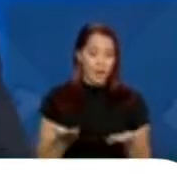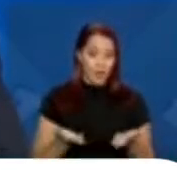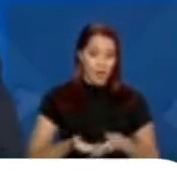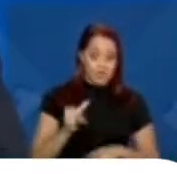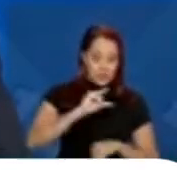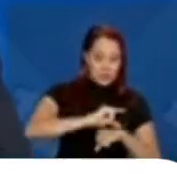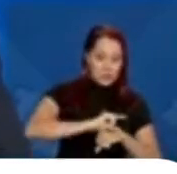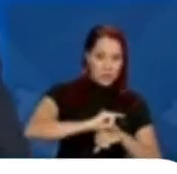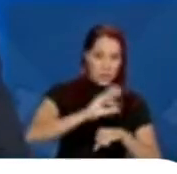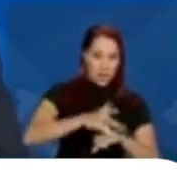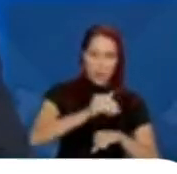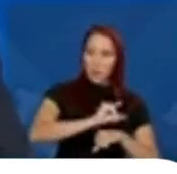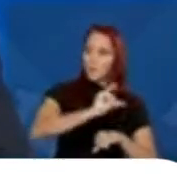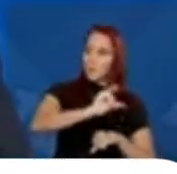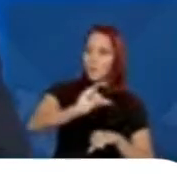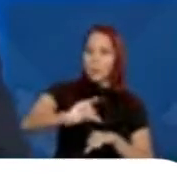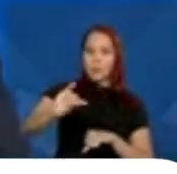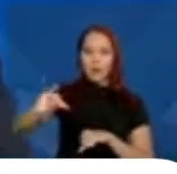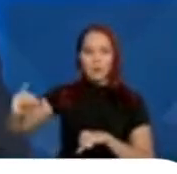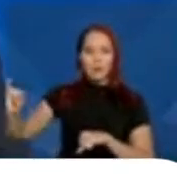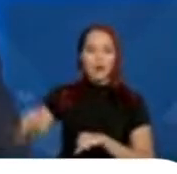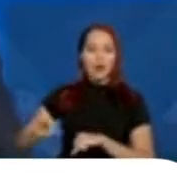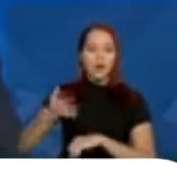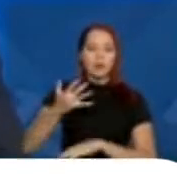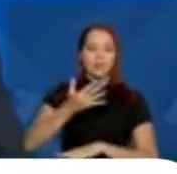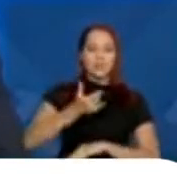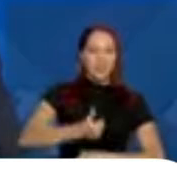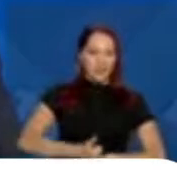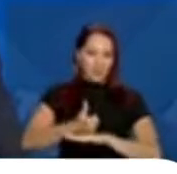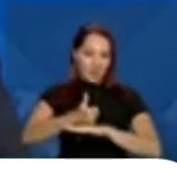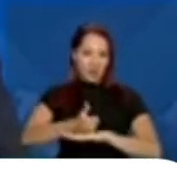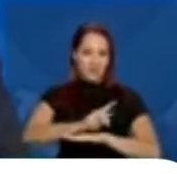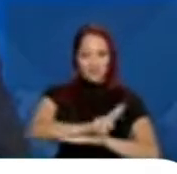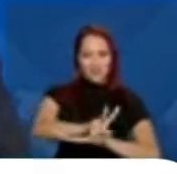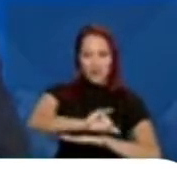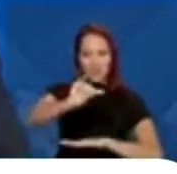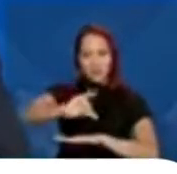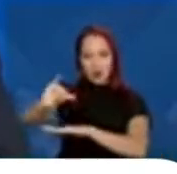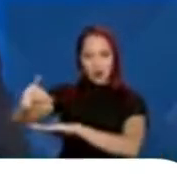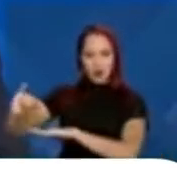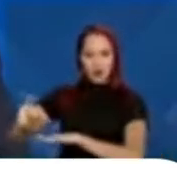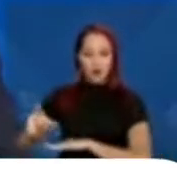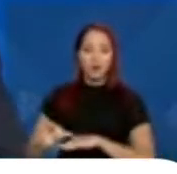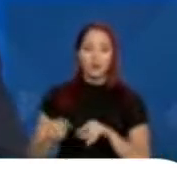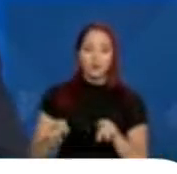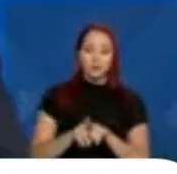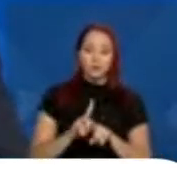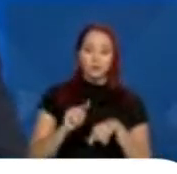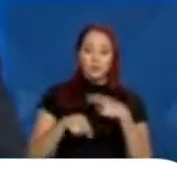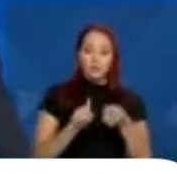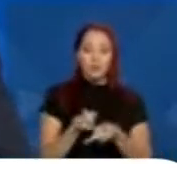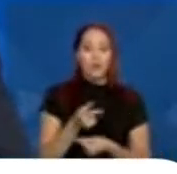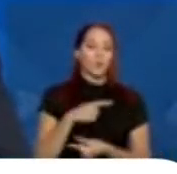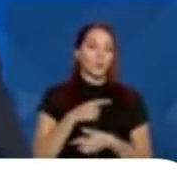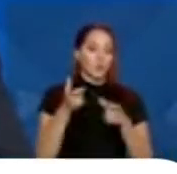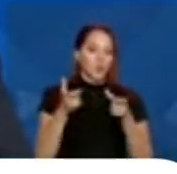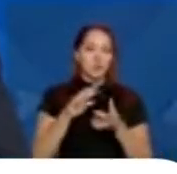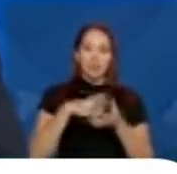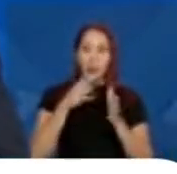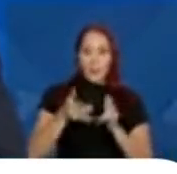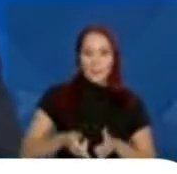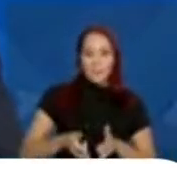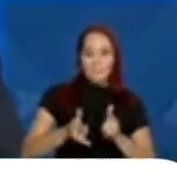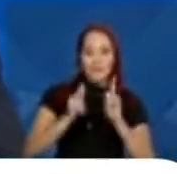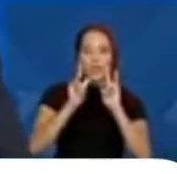descentralizado inicialmente nas secretarias e depois num prédio anexo no